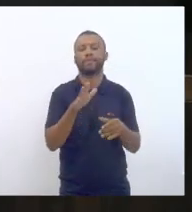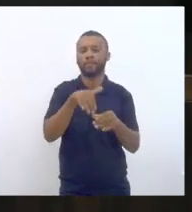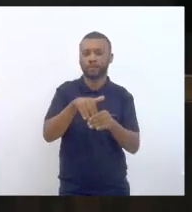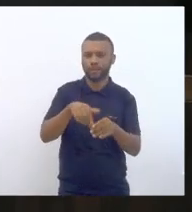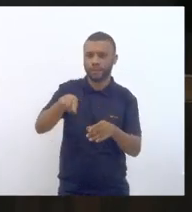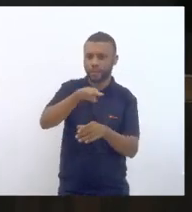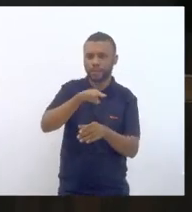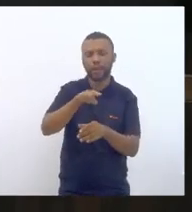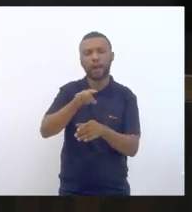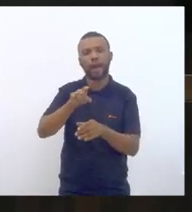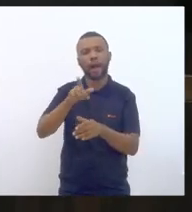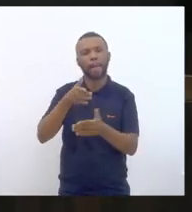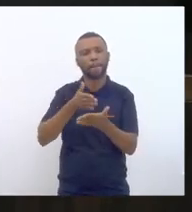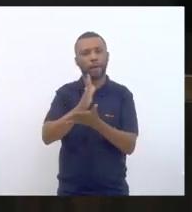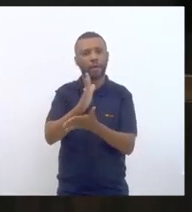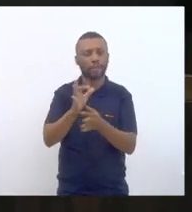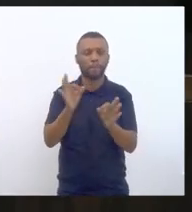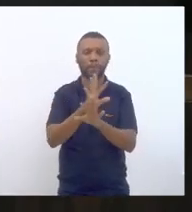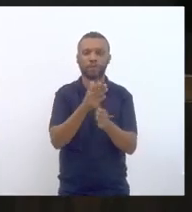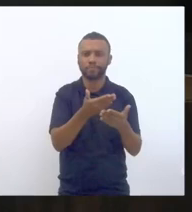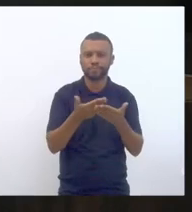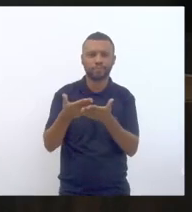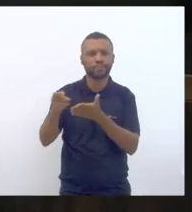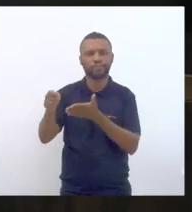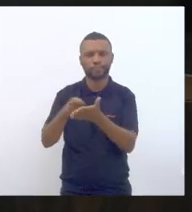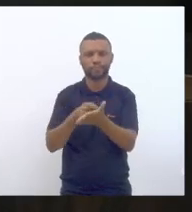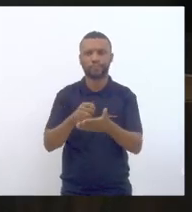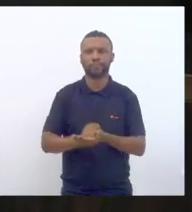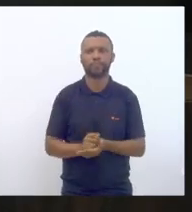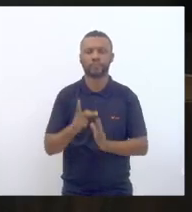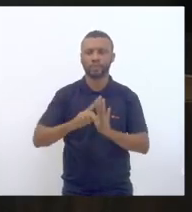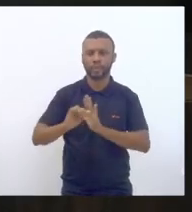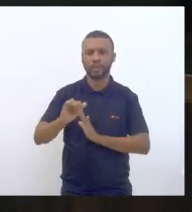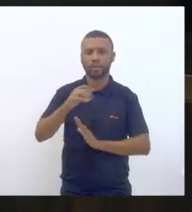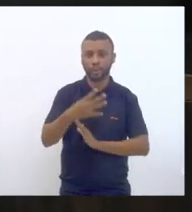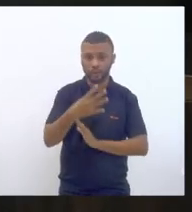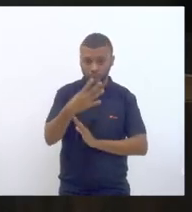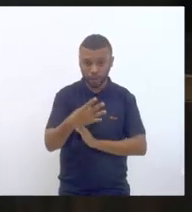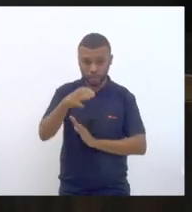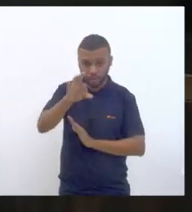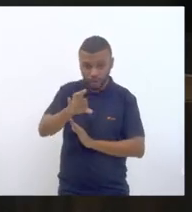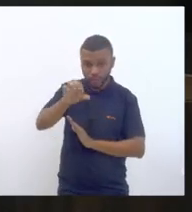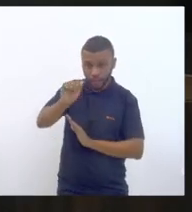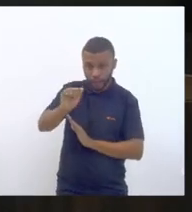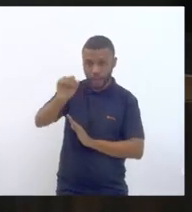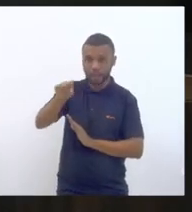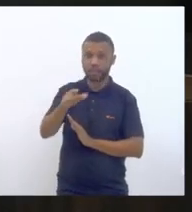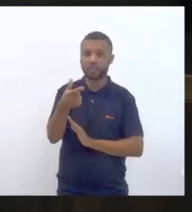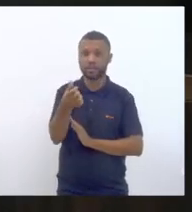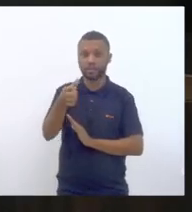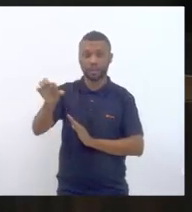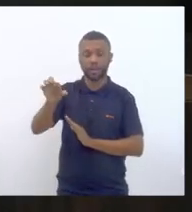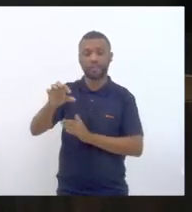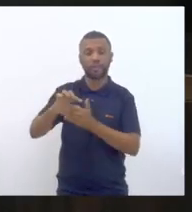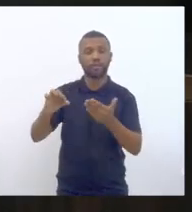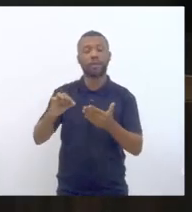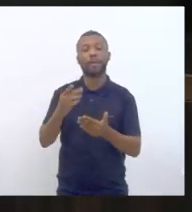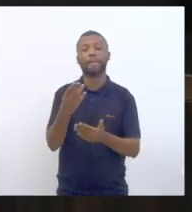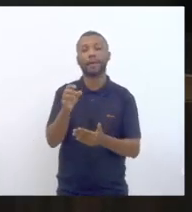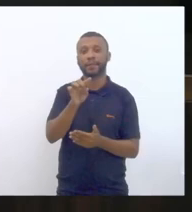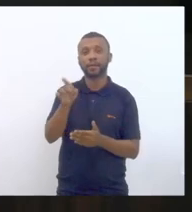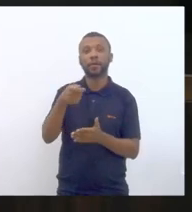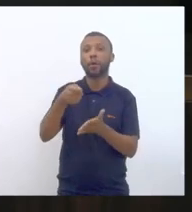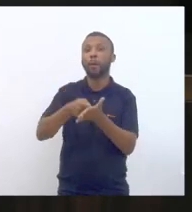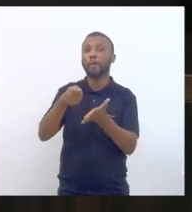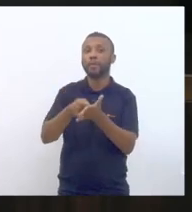senhores que aprovam, permaneçam como estão aprovados, vai ao autógrafo. Projeto de lei 449-A de 19, de autoria do deputado Brazão, que obriga